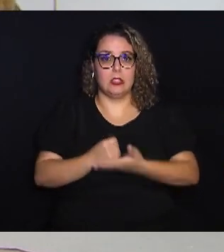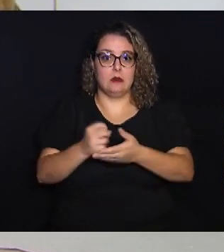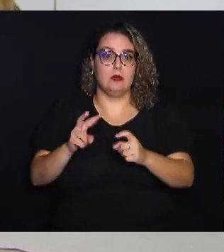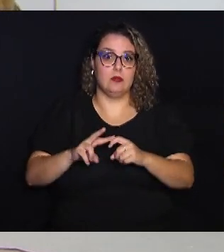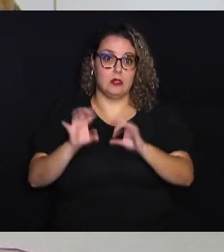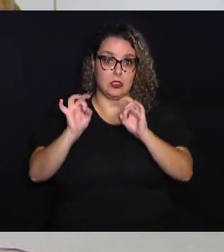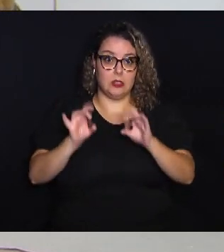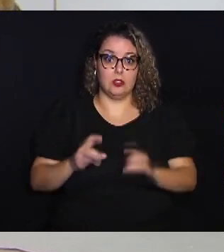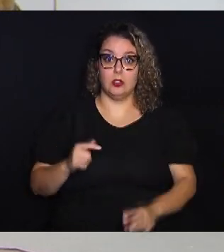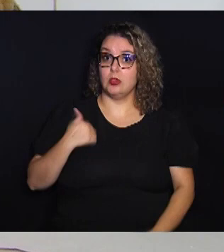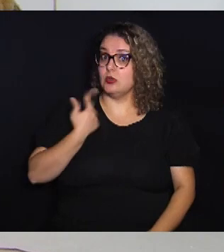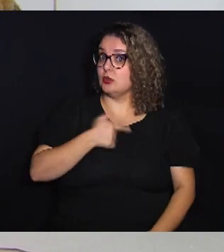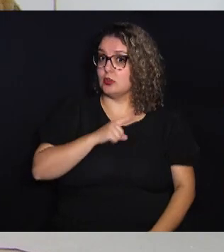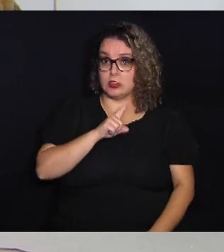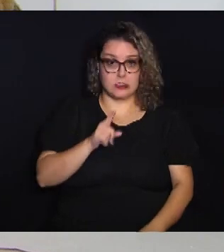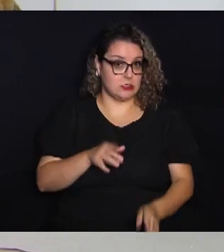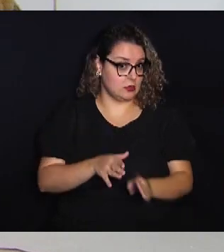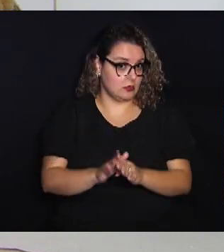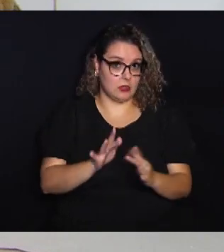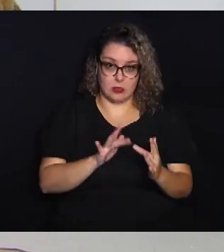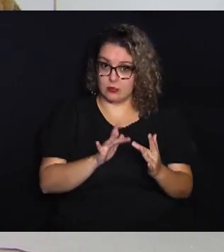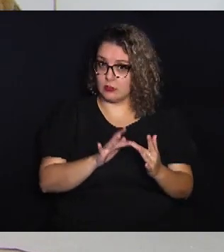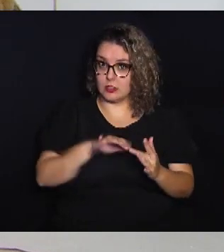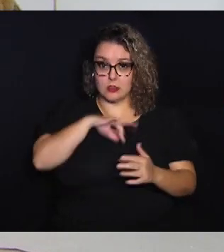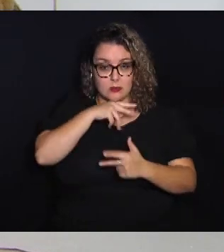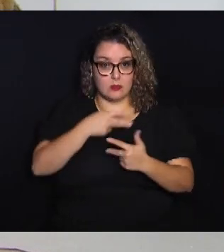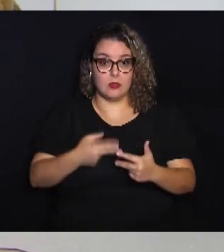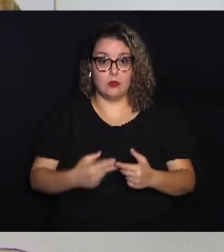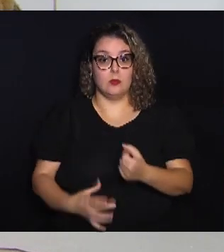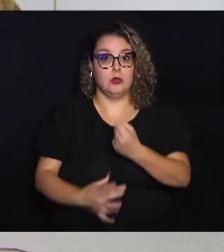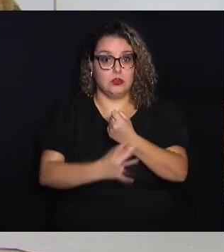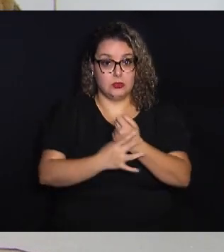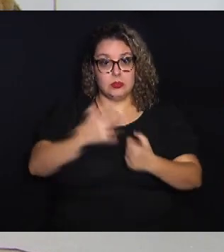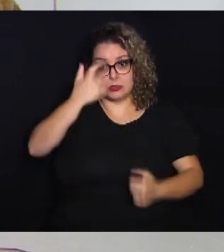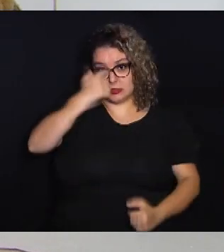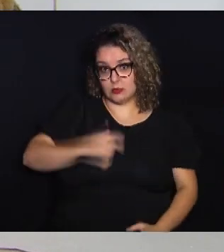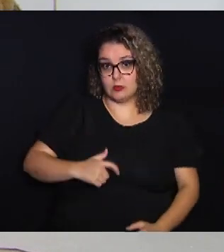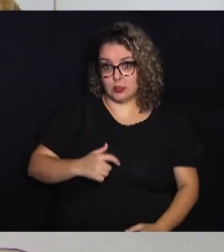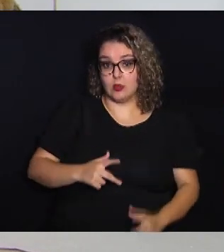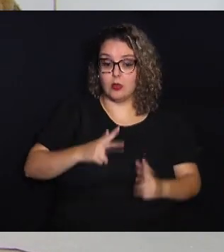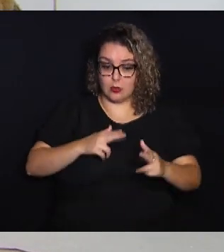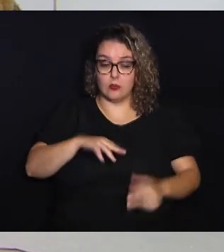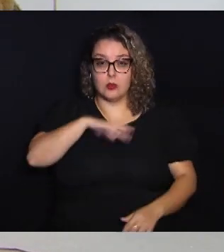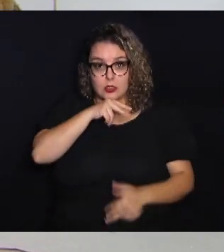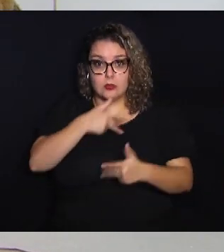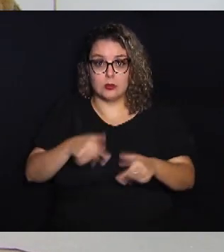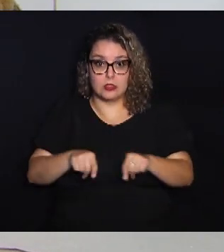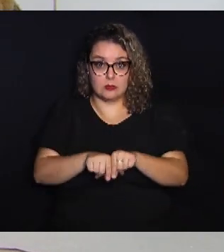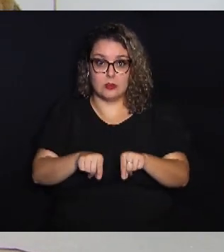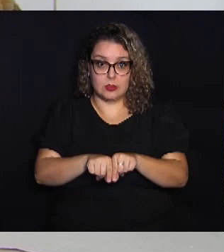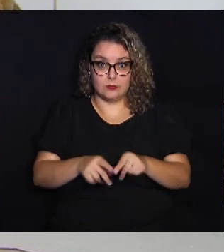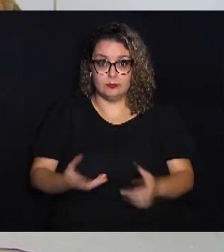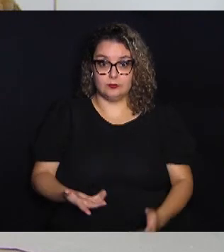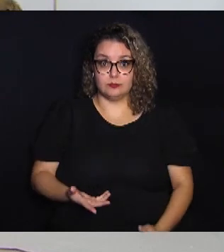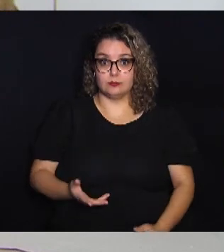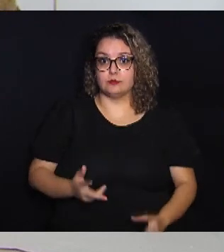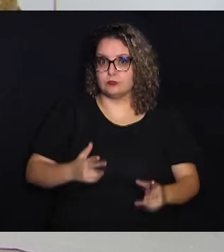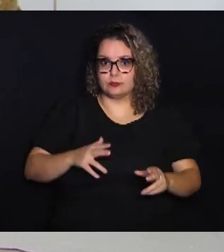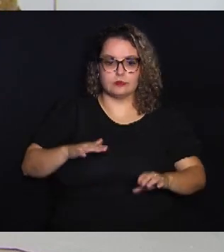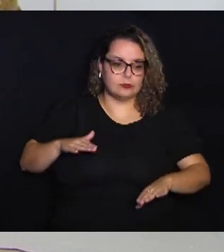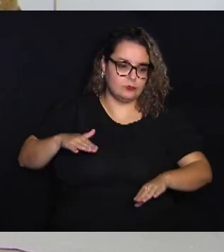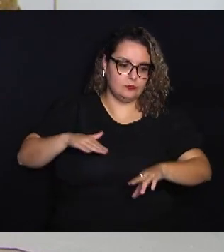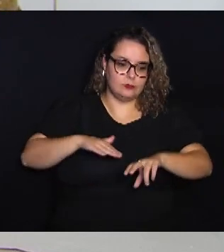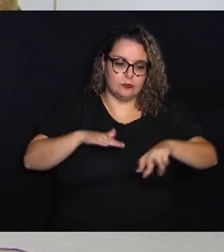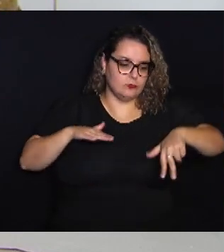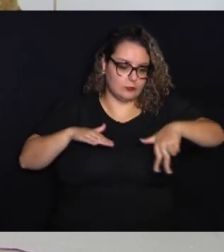levar o veterinário especializado? A gente não recomenda ter contato com esse animal, tanto por segurança da pessoa quanto do animal. Então é igual alguém que